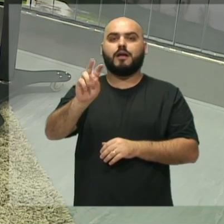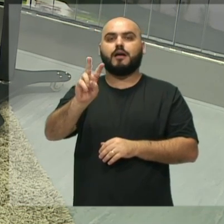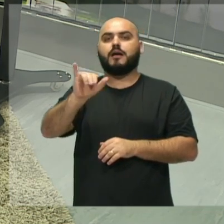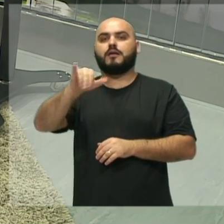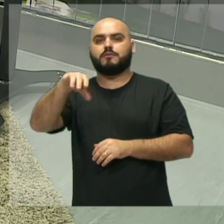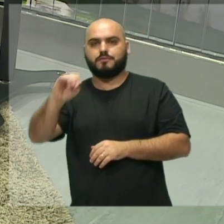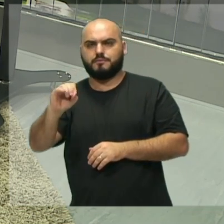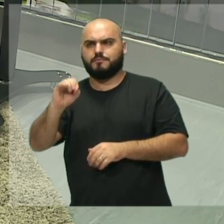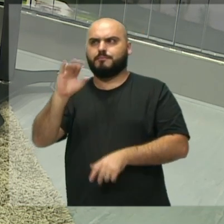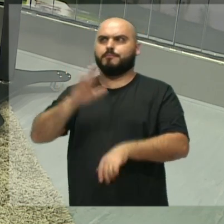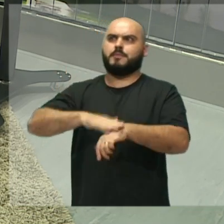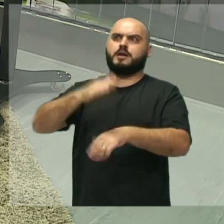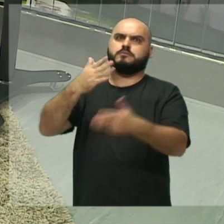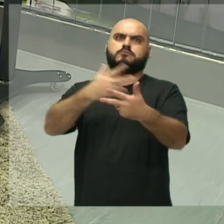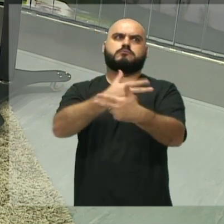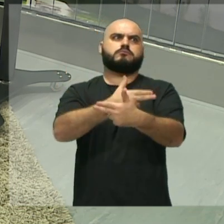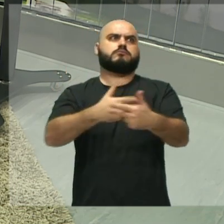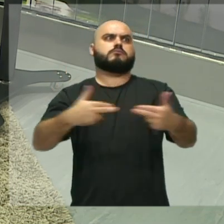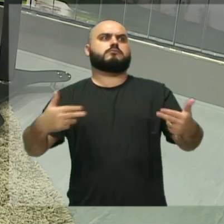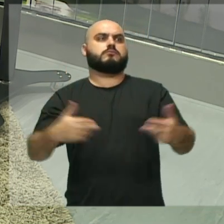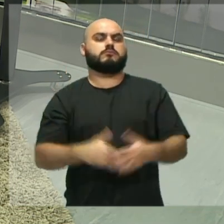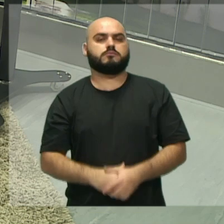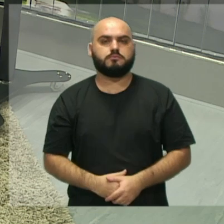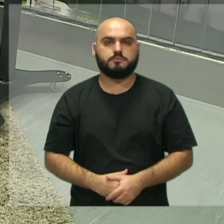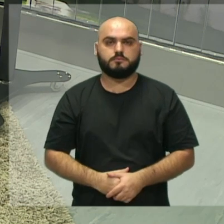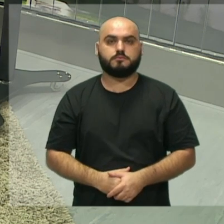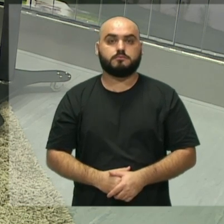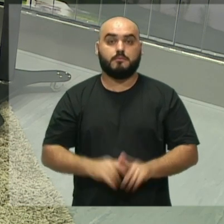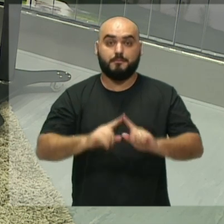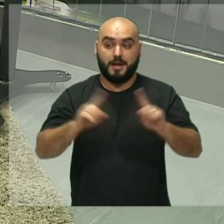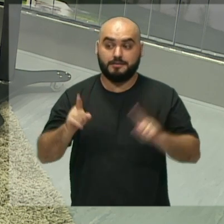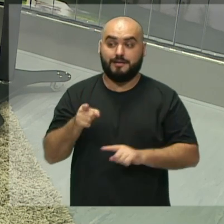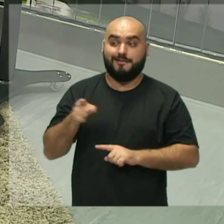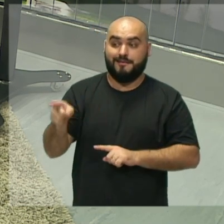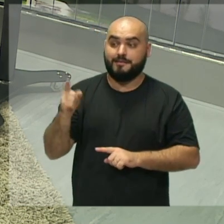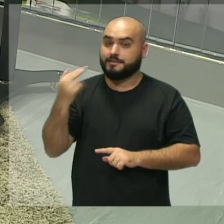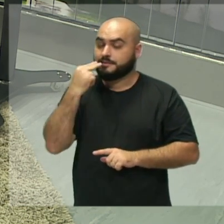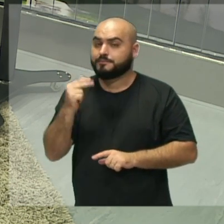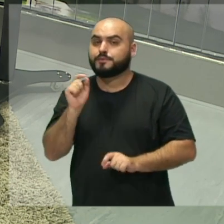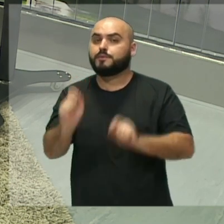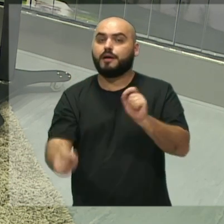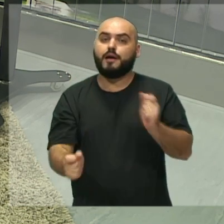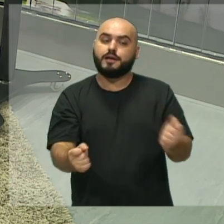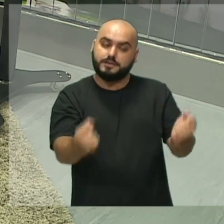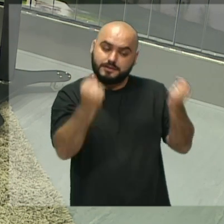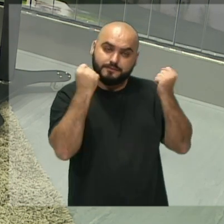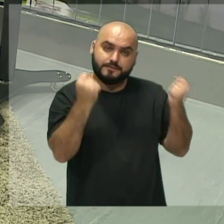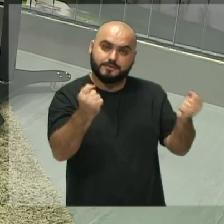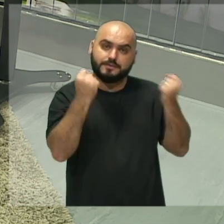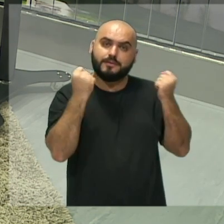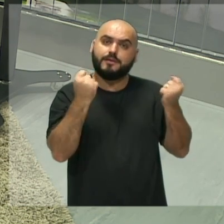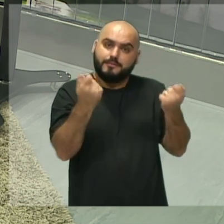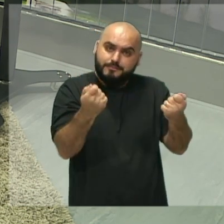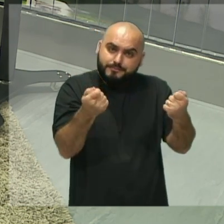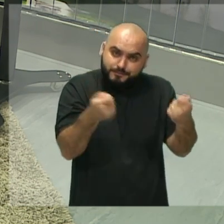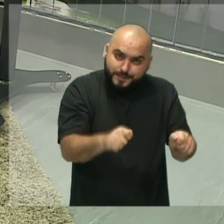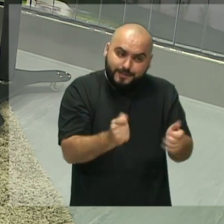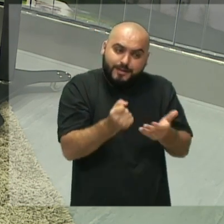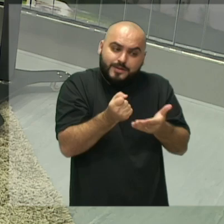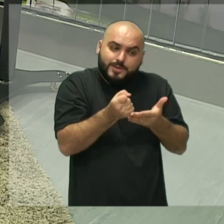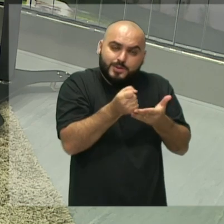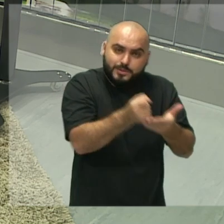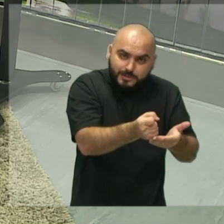e tantos outros. Mas, para além desse alto rendimento, a atividade física ela contribui muito para o cidadão, seja